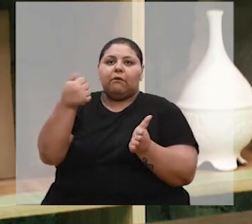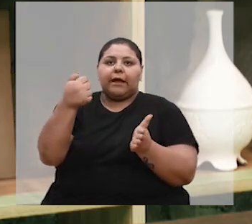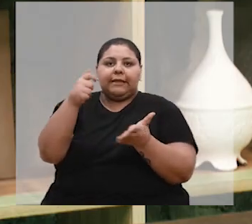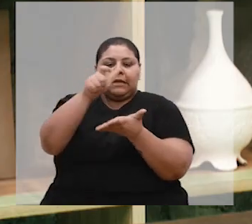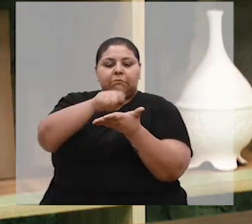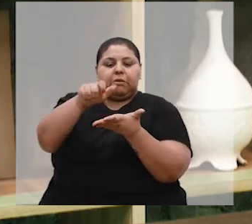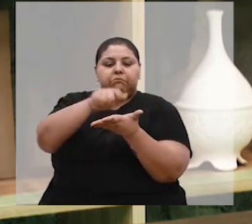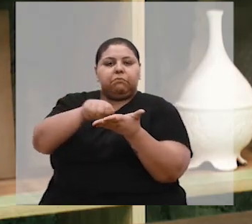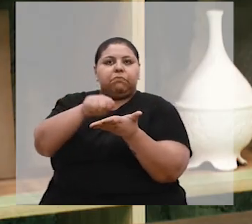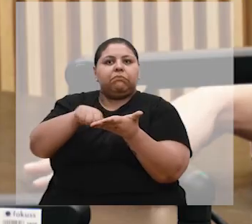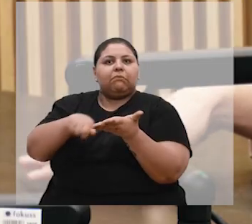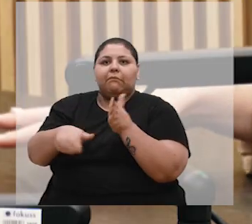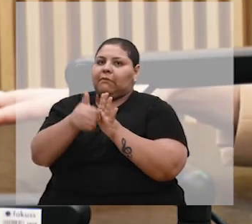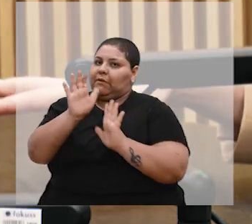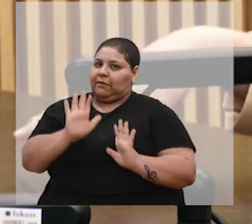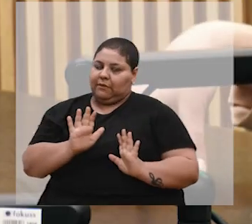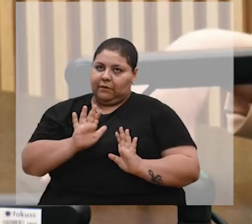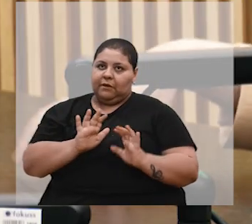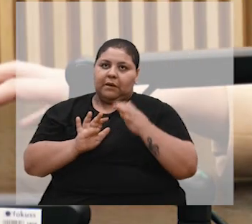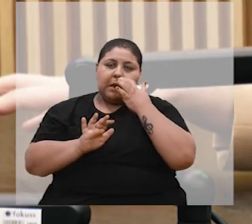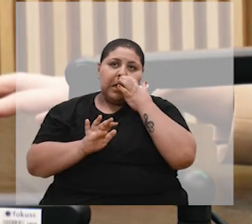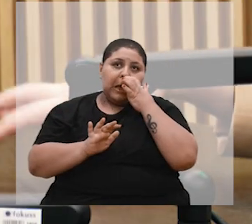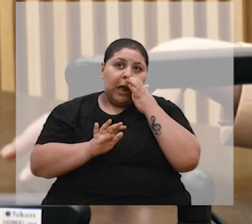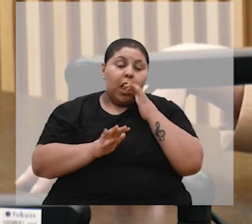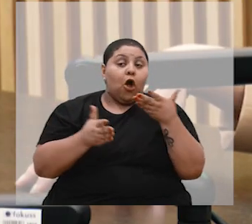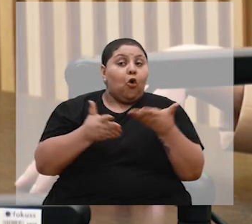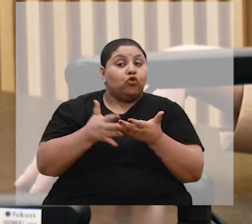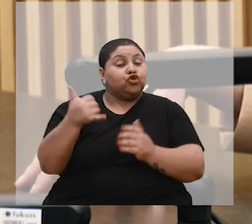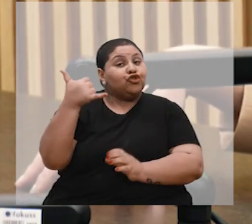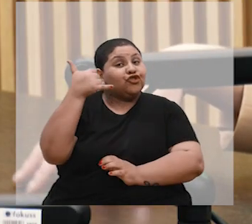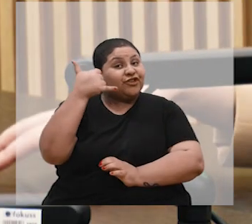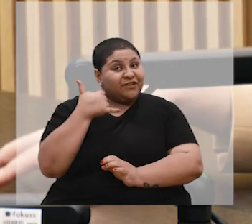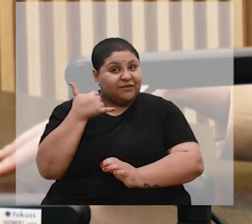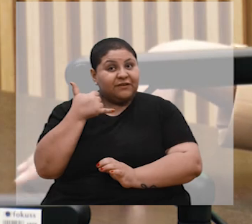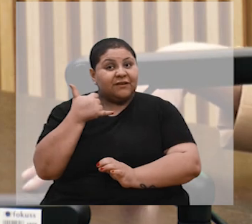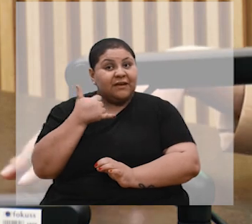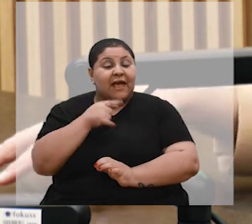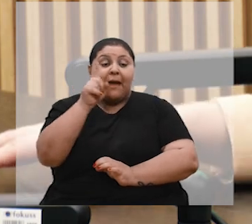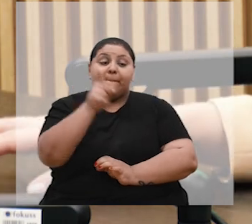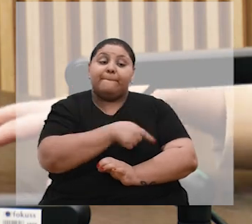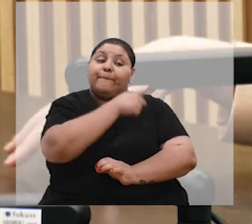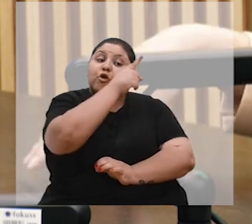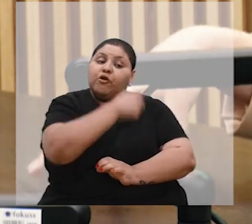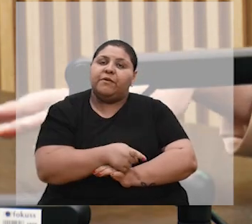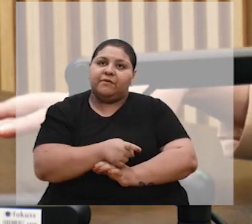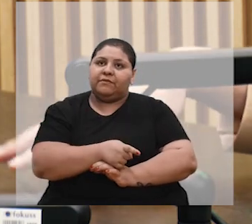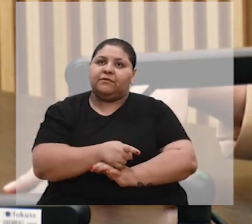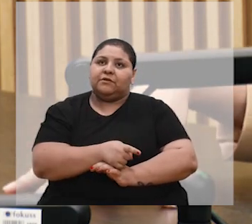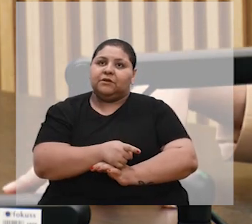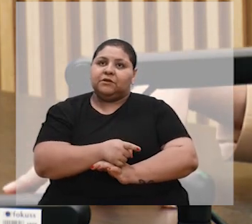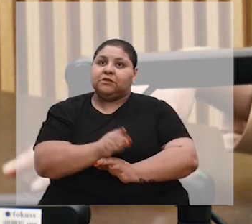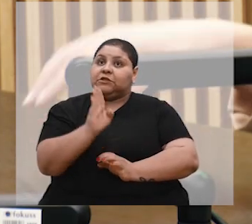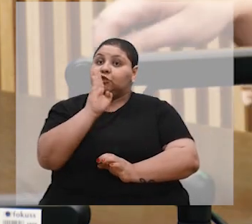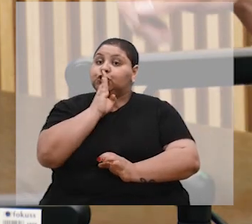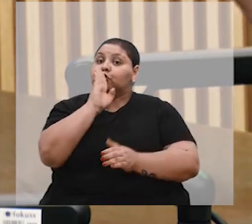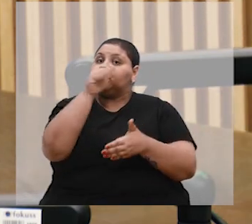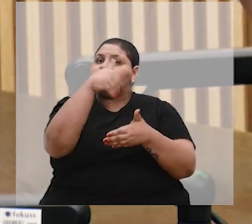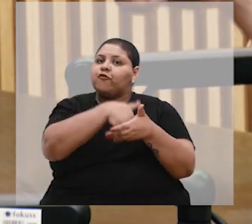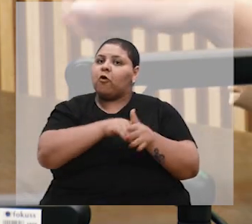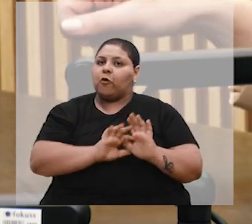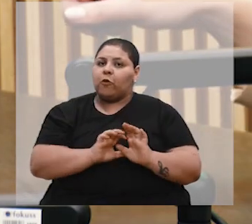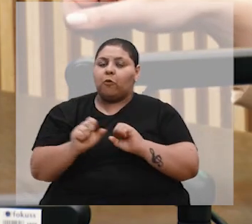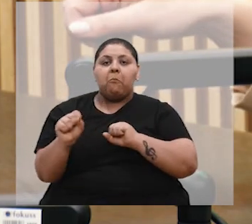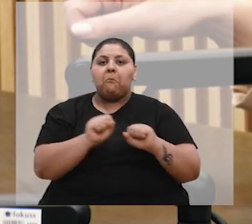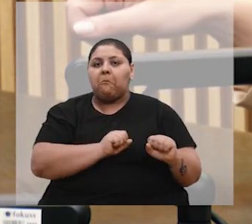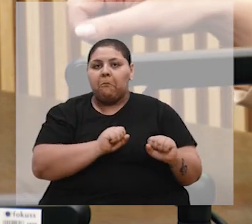esse processo também. Tem, claro, porque senão o levar o celular acaba violando aquilo que a gente acabou de falar, né, de sigilo de voto e tal. Então,